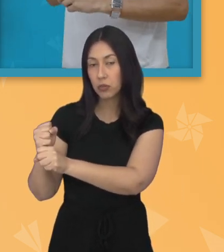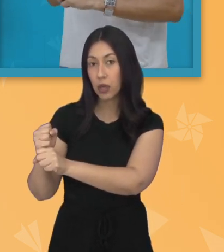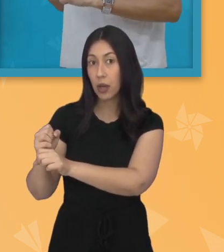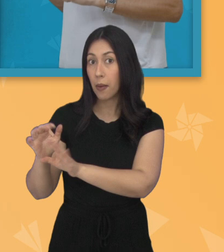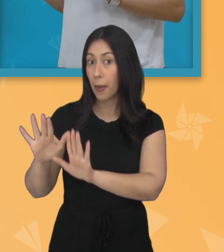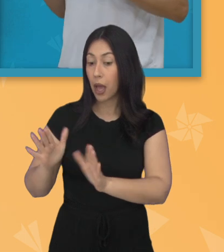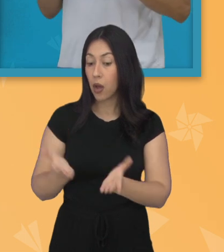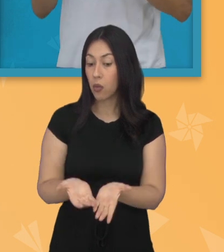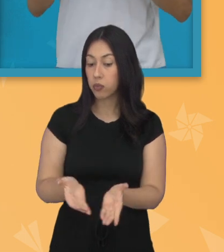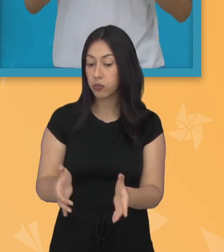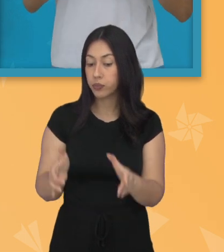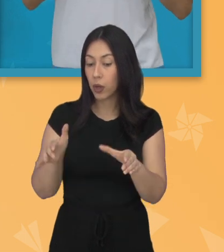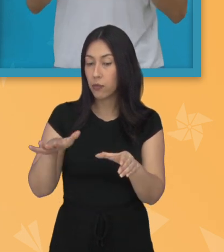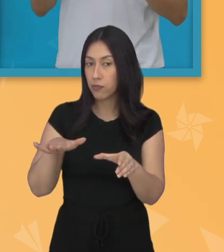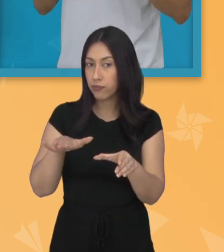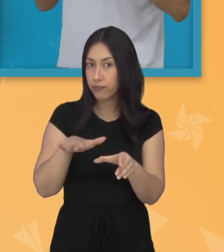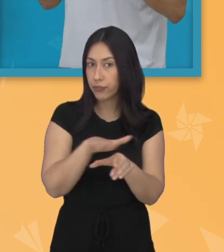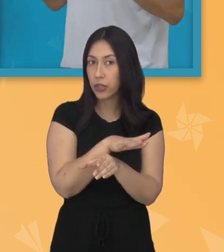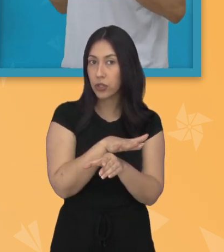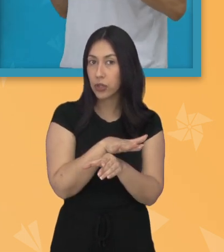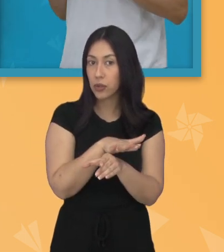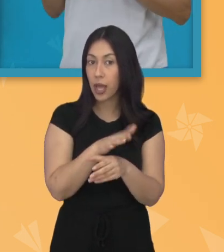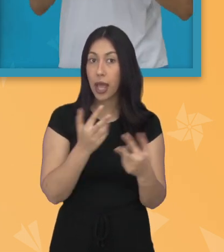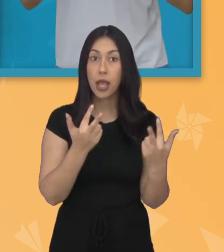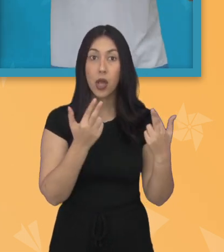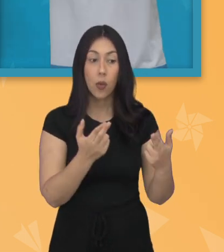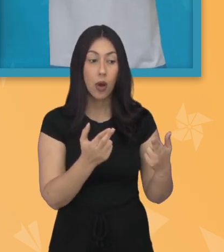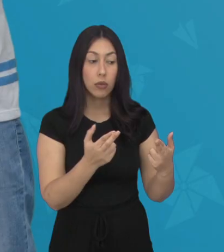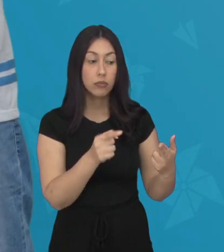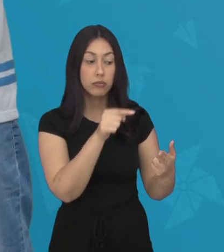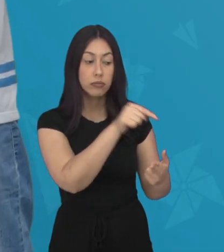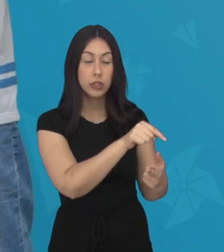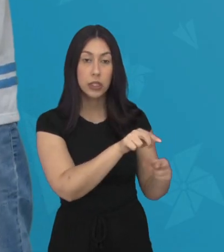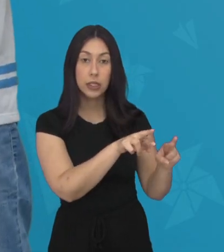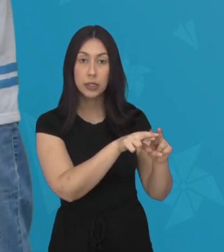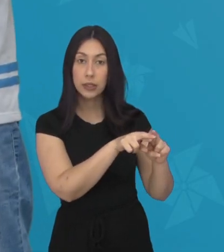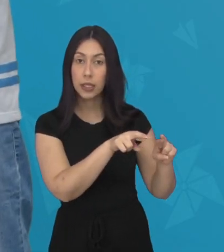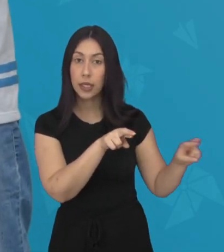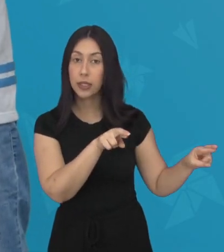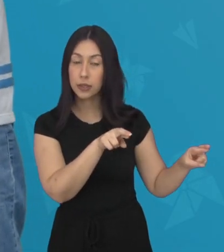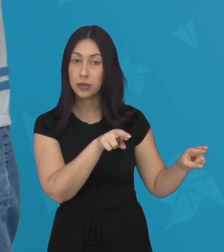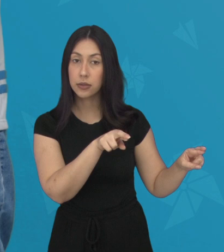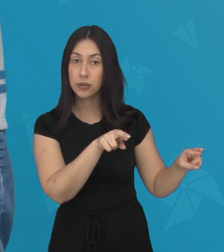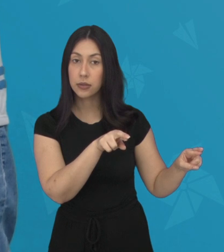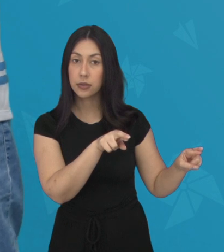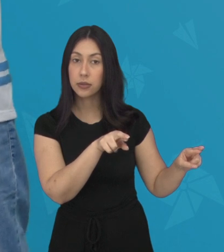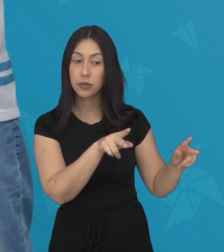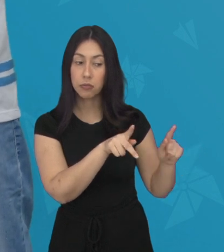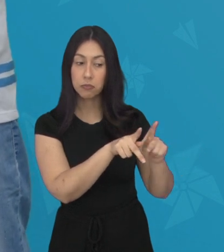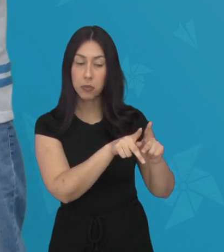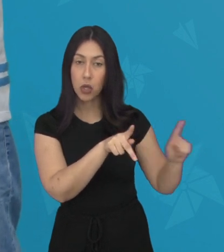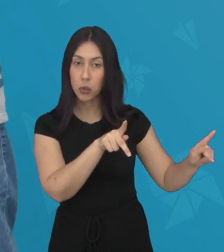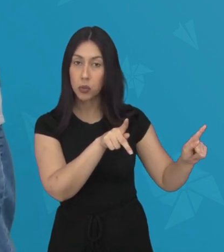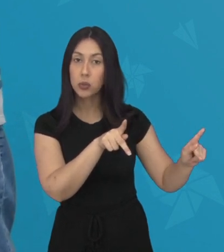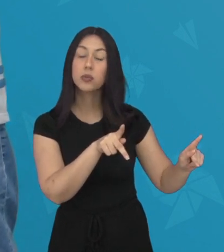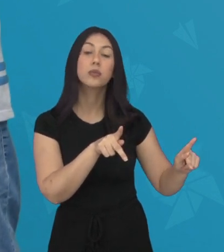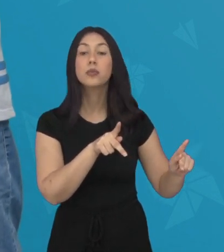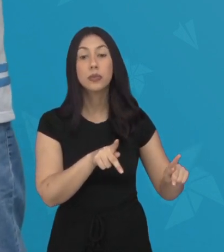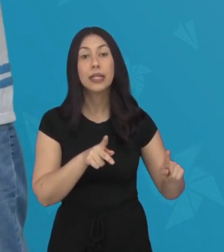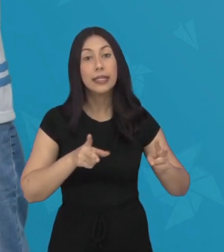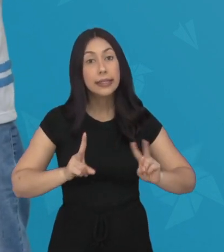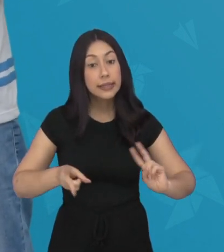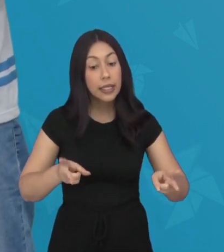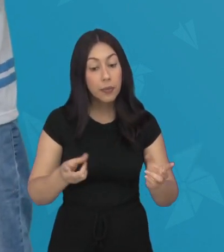fechado é igual à soma das massas dos produtos da reação. Se atentem muito bem nessa parte fechada, é sempre num